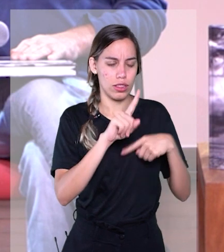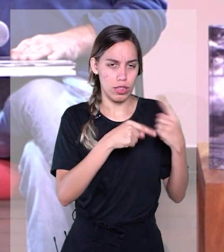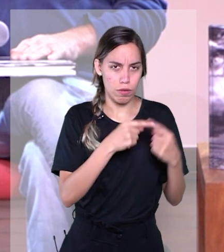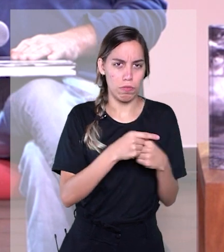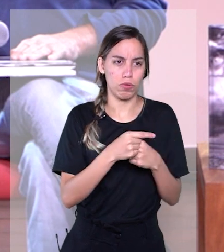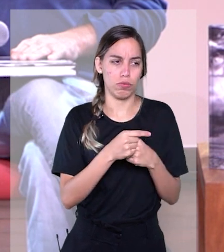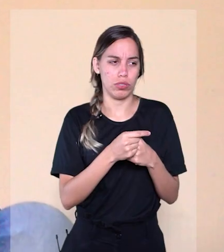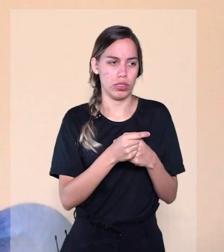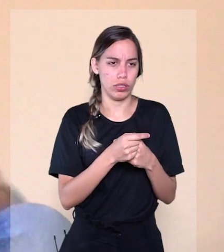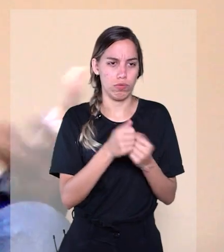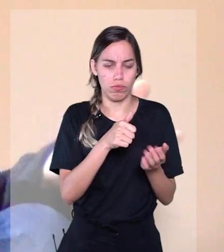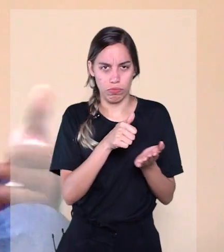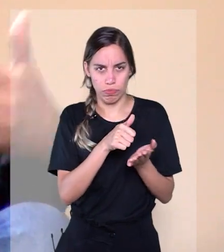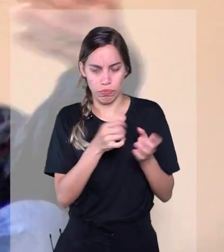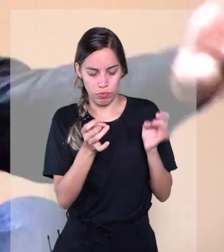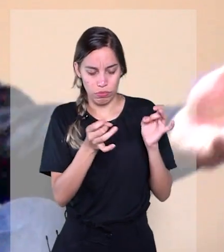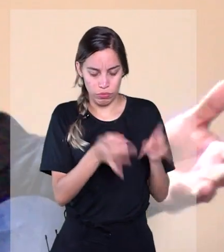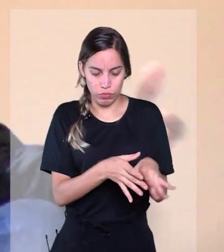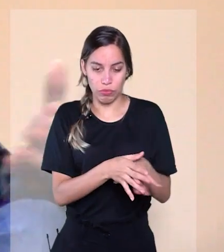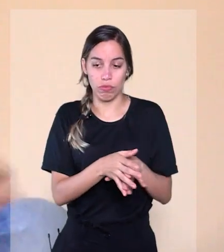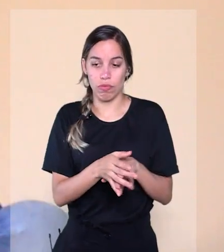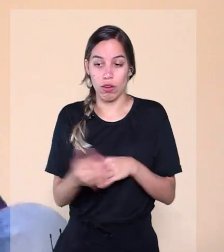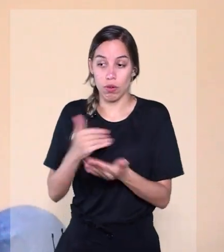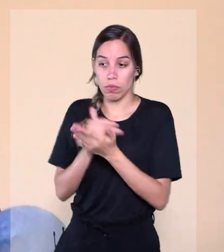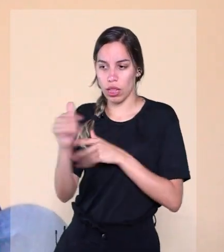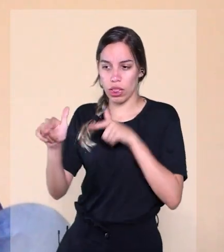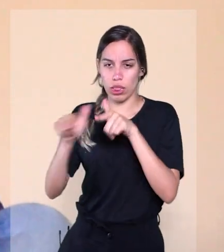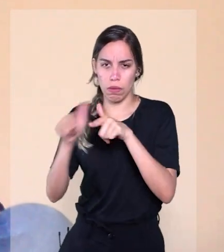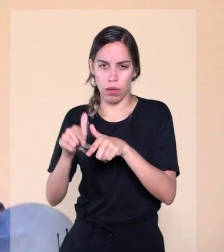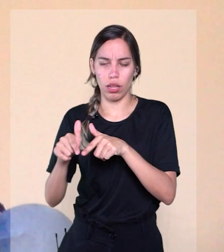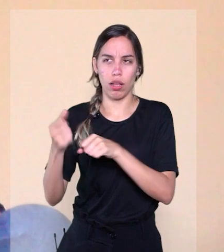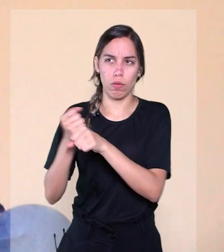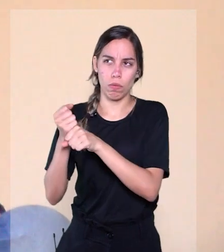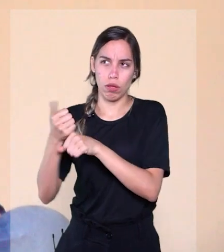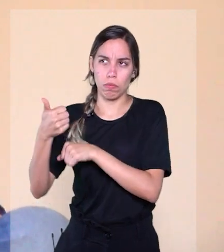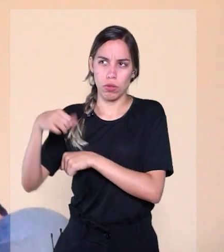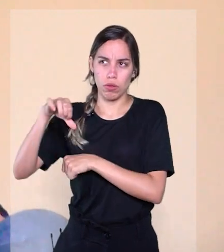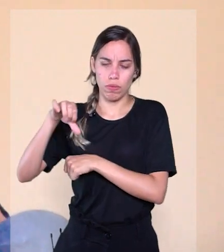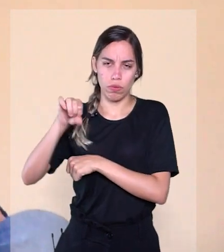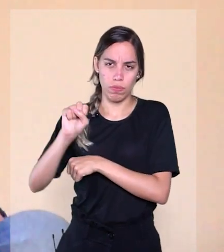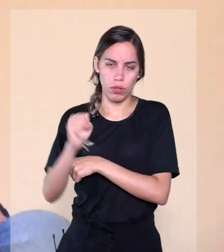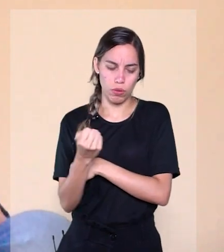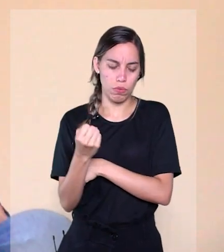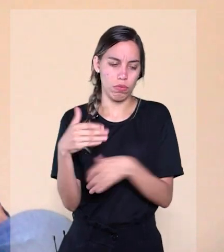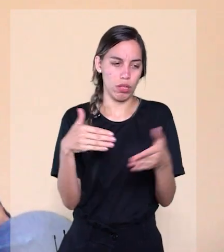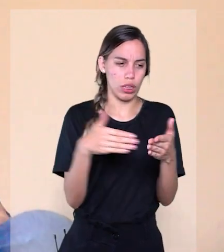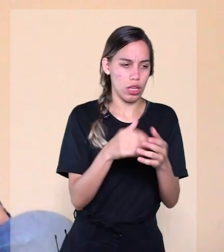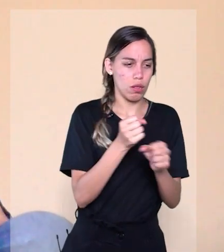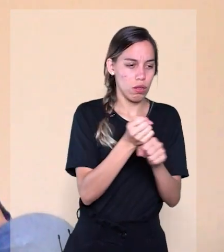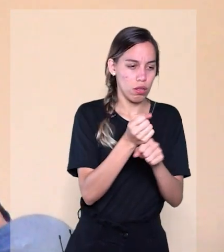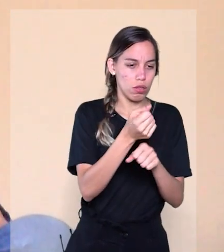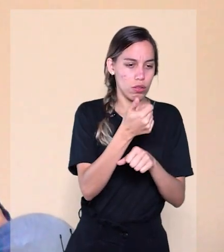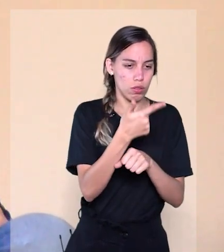estúdio, eu comecei a trabalhar direto em 98 e fiquei até 2010